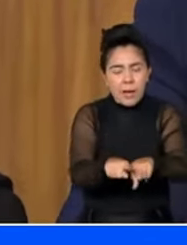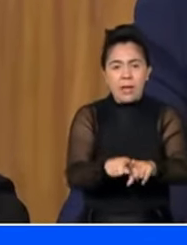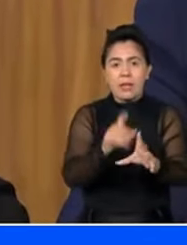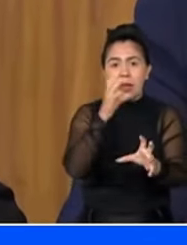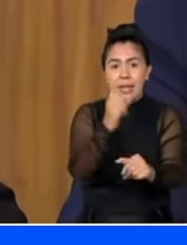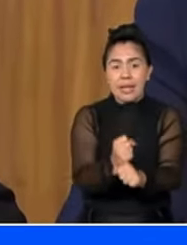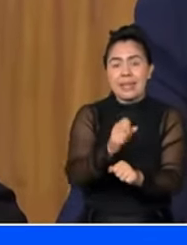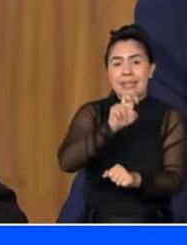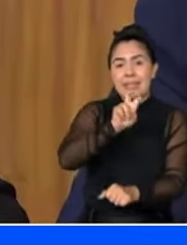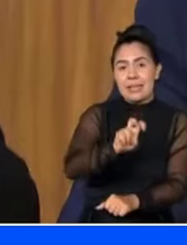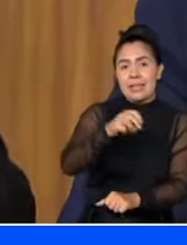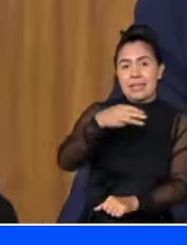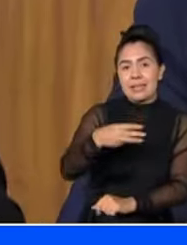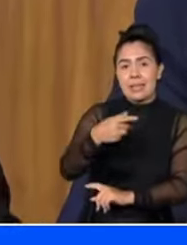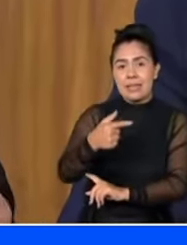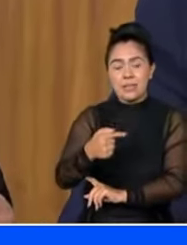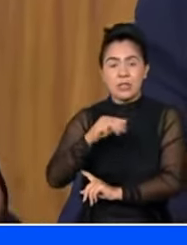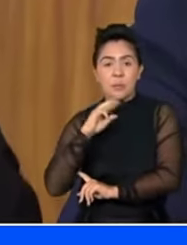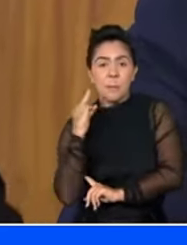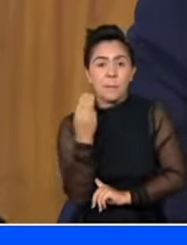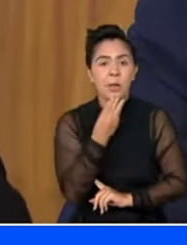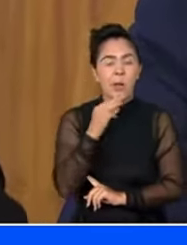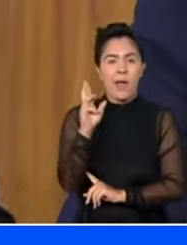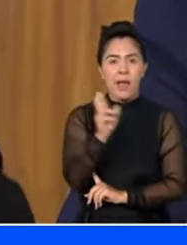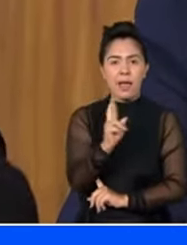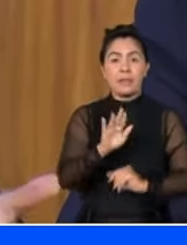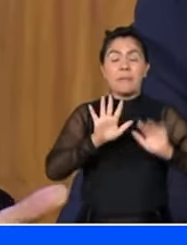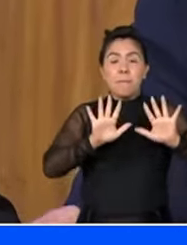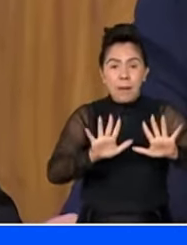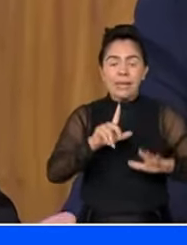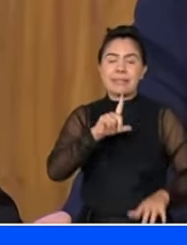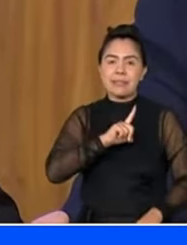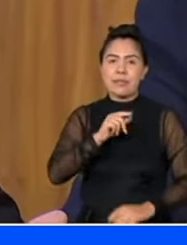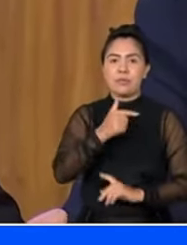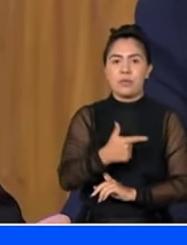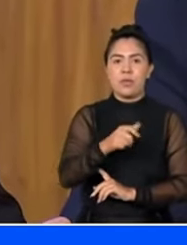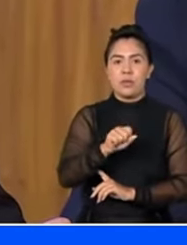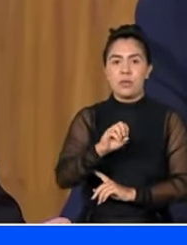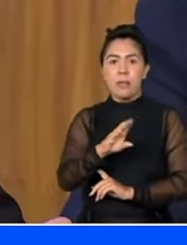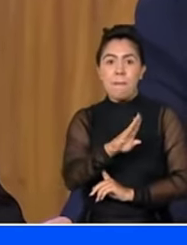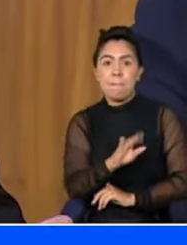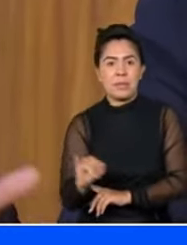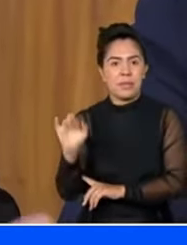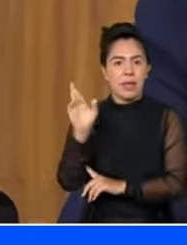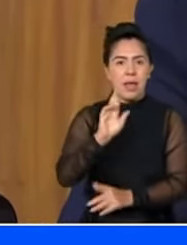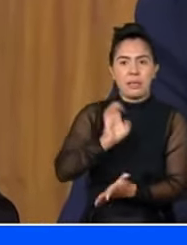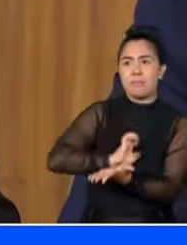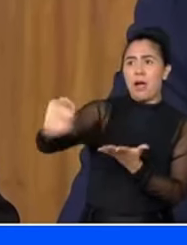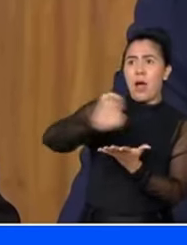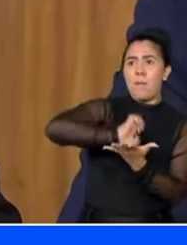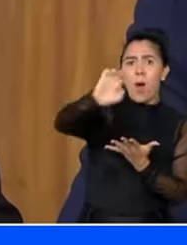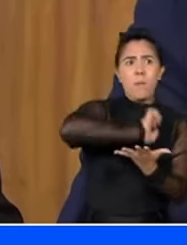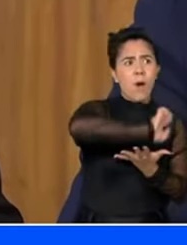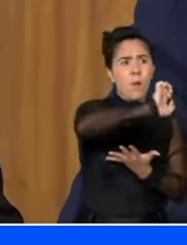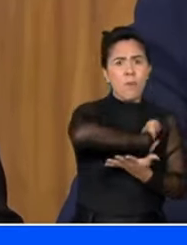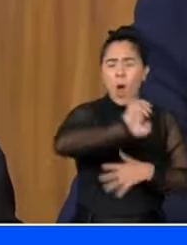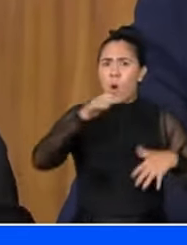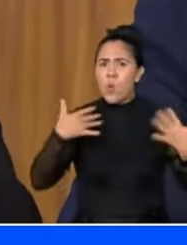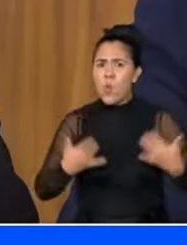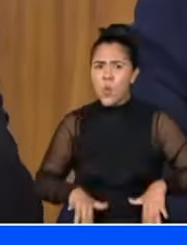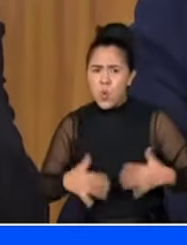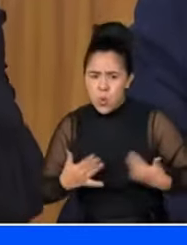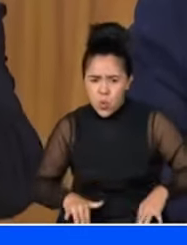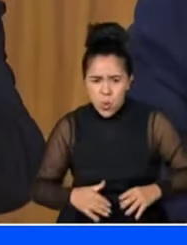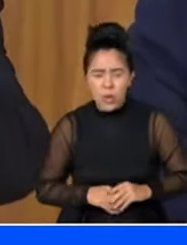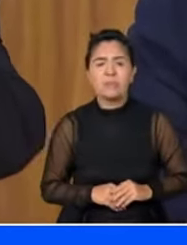milhões de reais, mas que envolve 280 bilhões de reais nas exportações. Mas é isso mesmo,